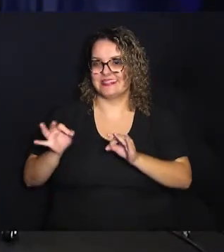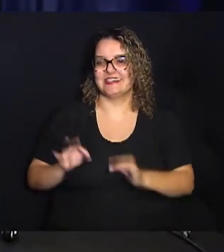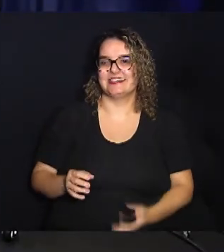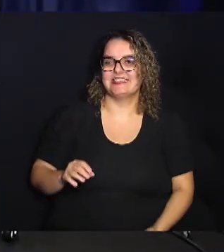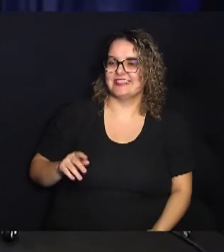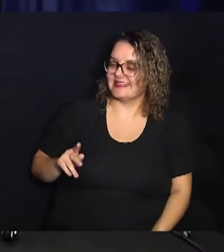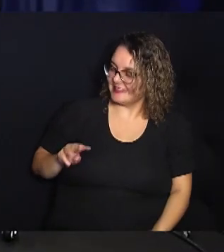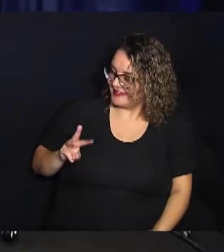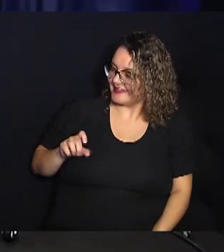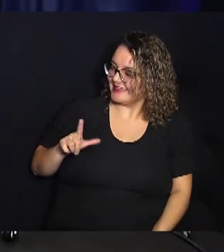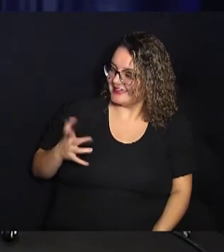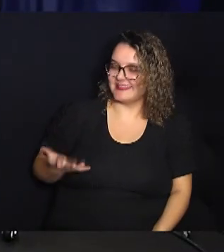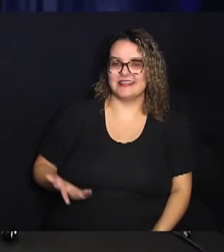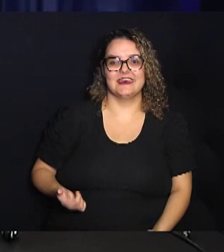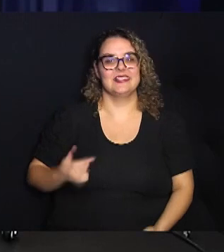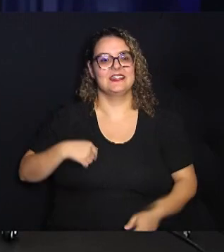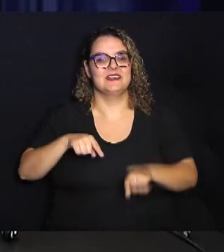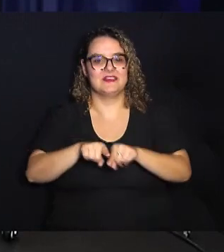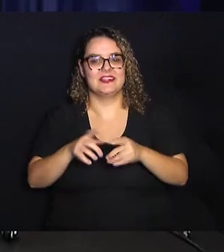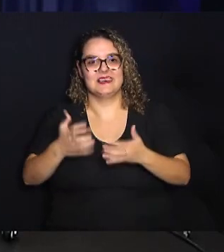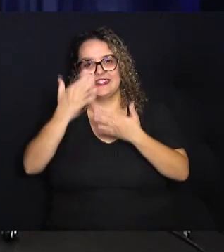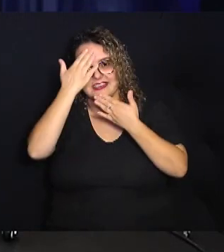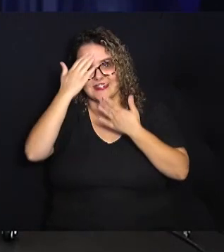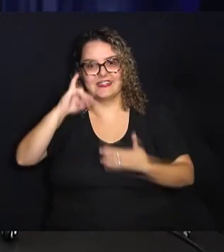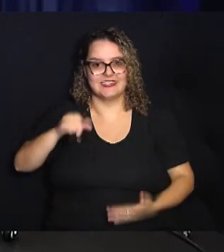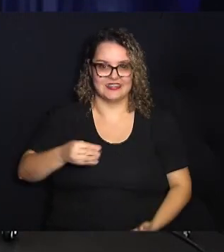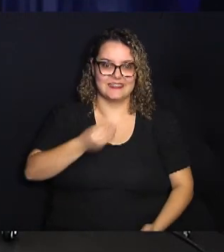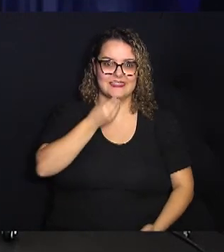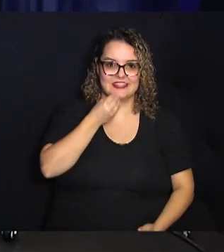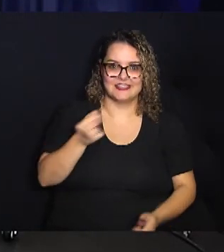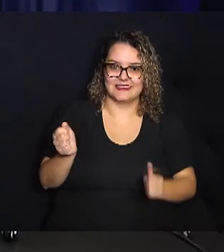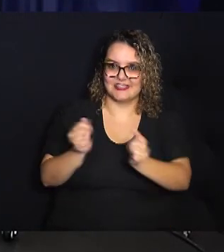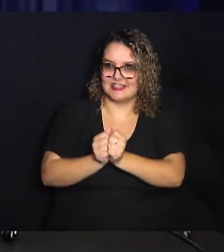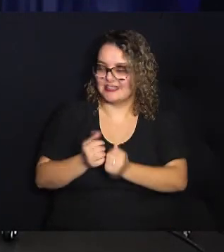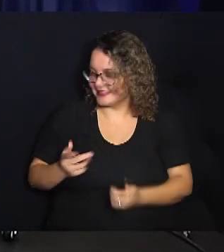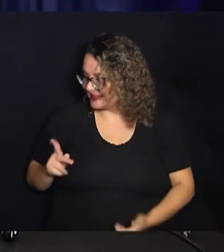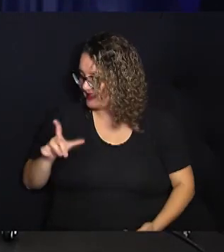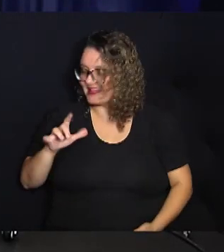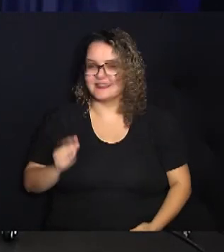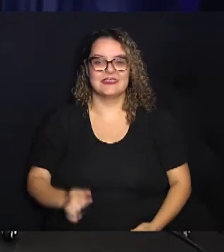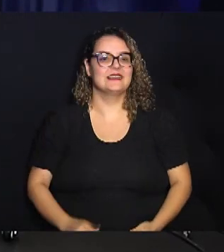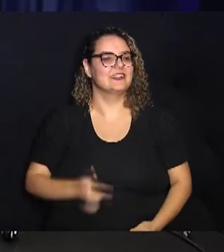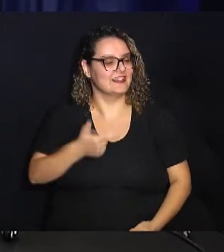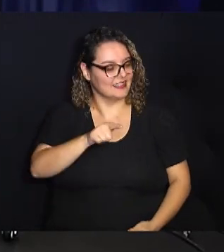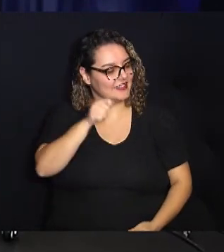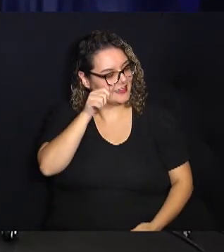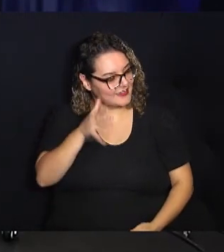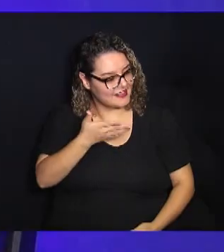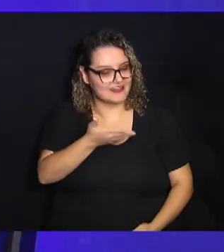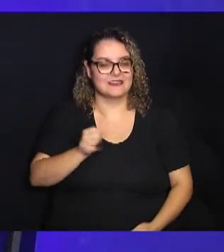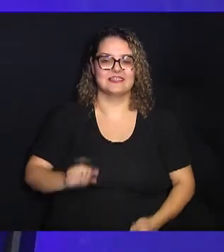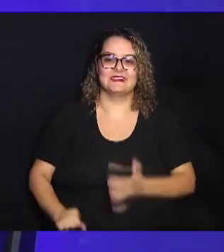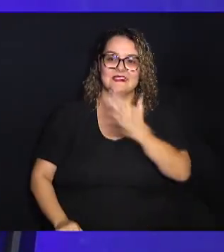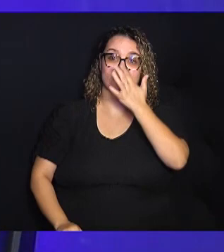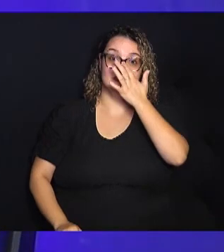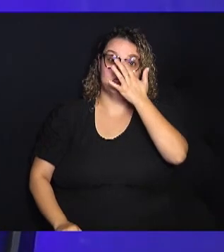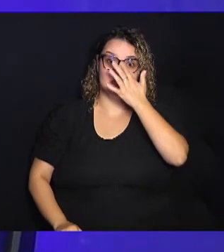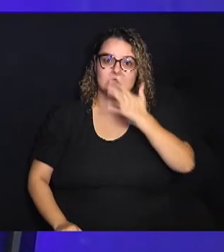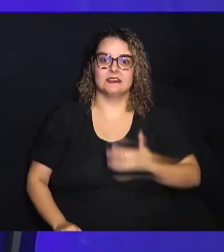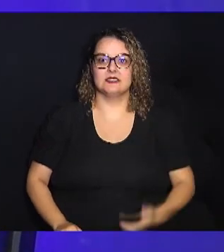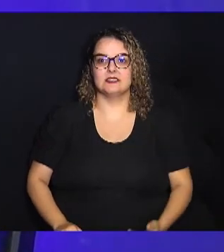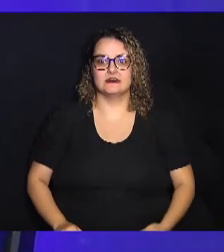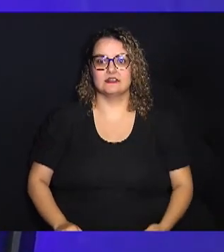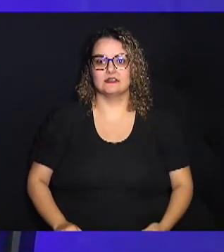você, Will? Eu também queria agradecer essa oportunidade de estar também junto com a Keila e mais uma vez com você. E